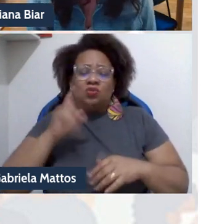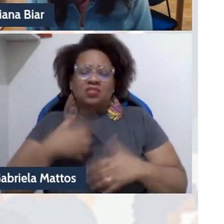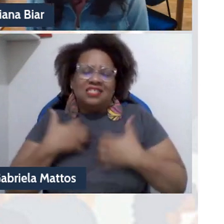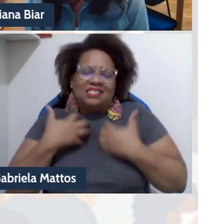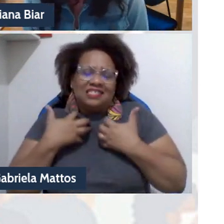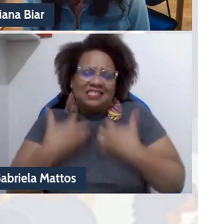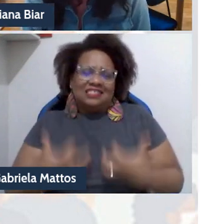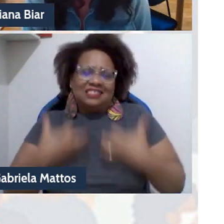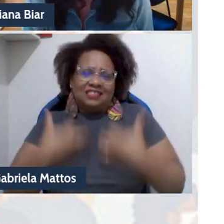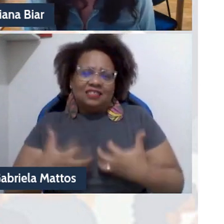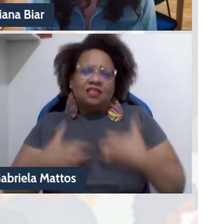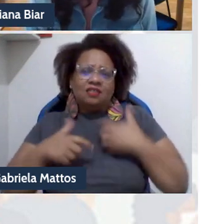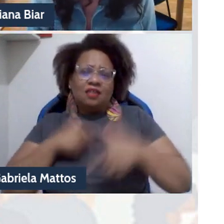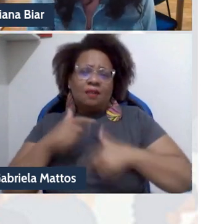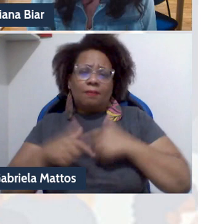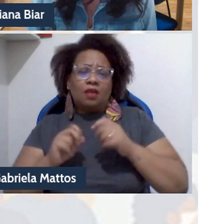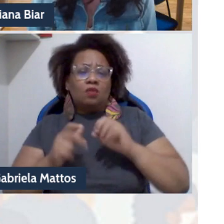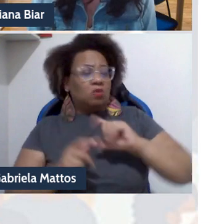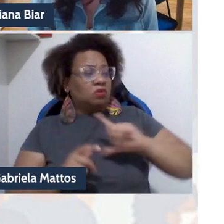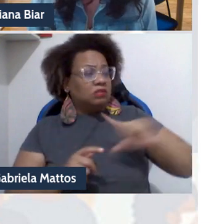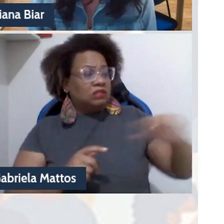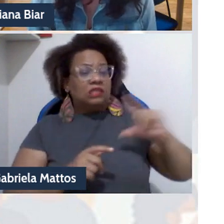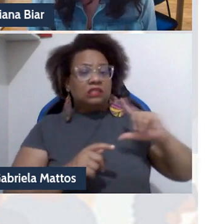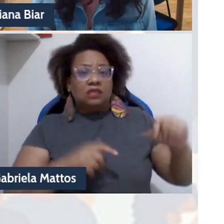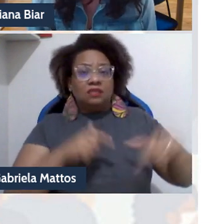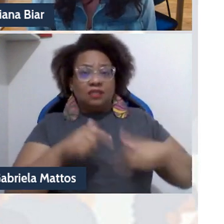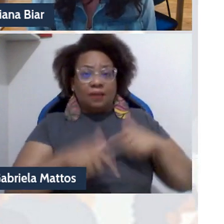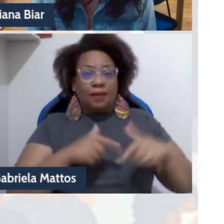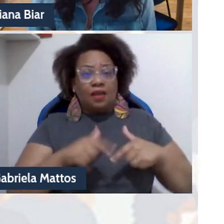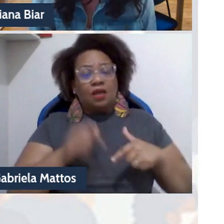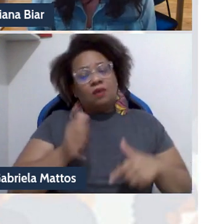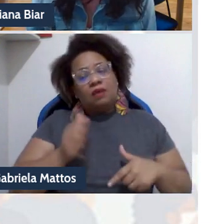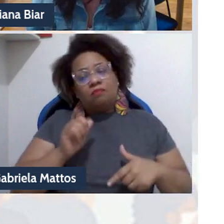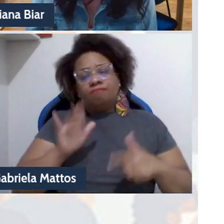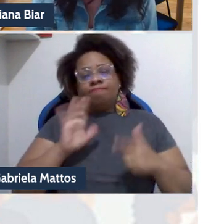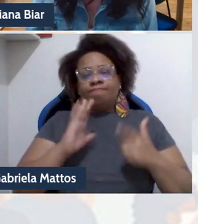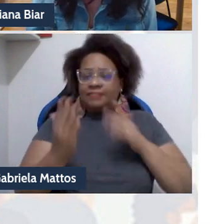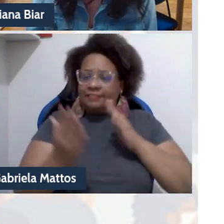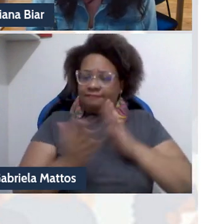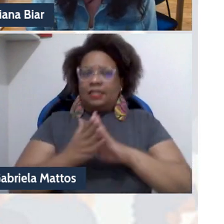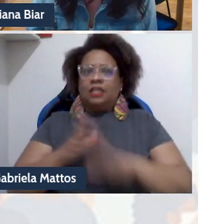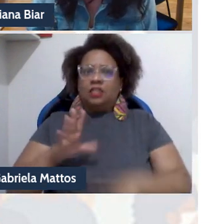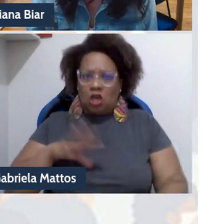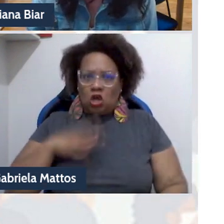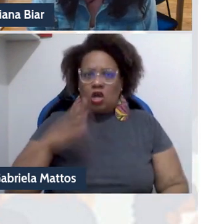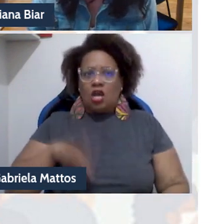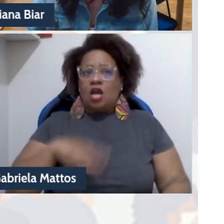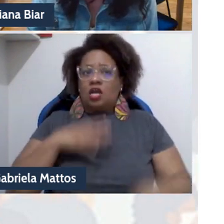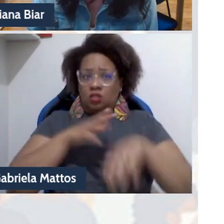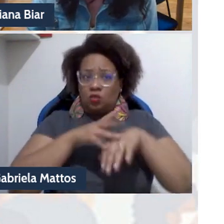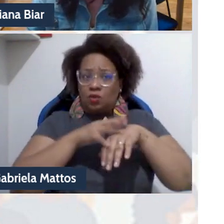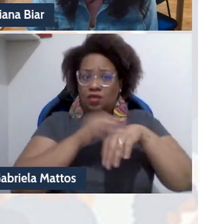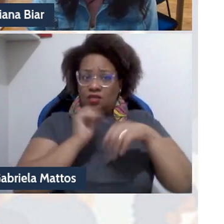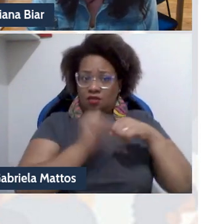trabalho. As que saíram para o trabalho narram uma rotina de enfrentamento corajoso da doença.